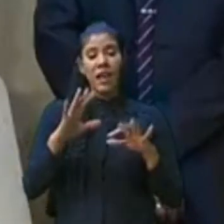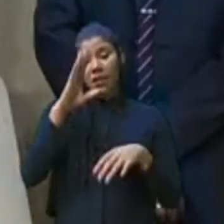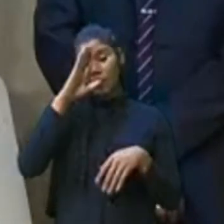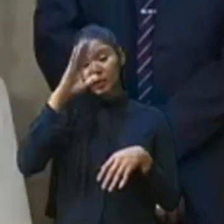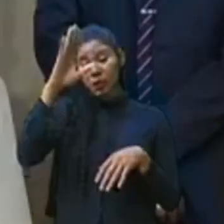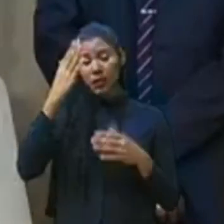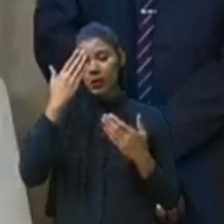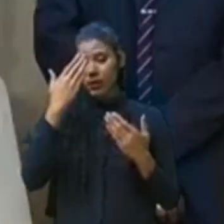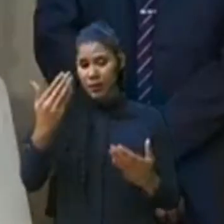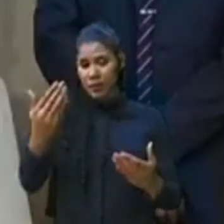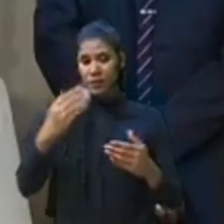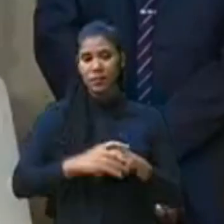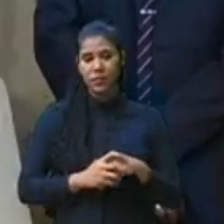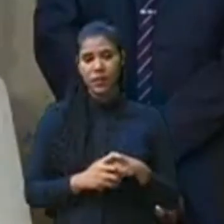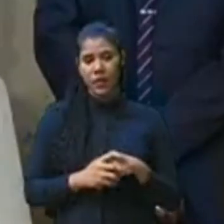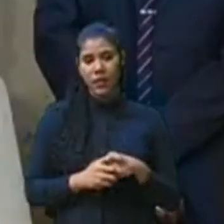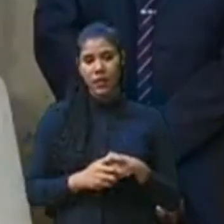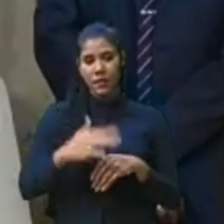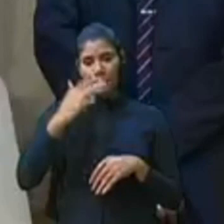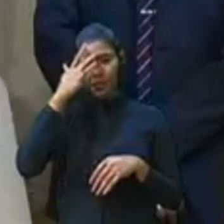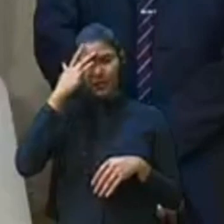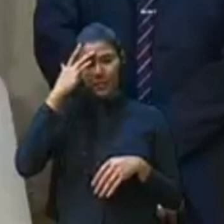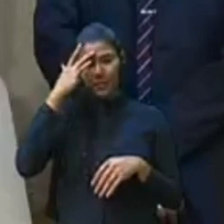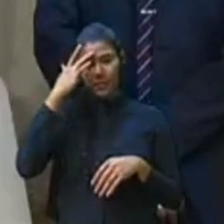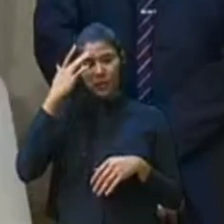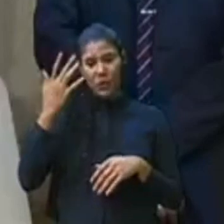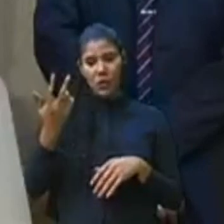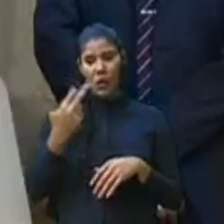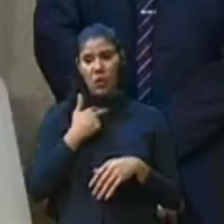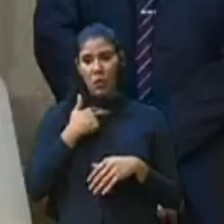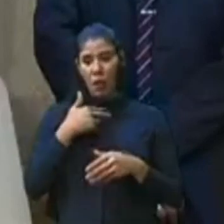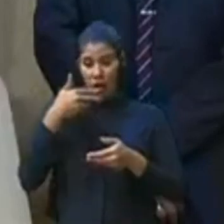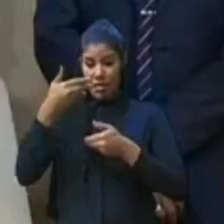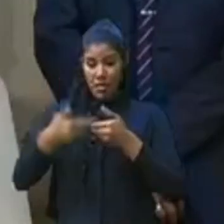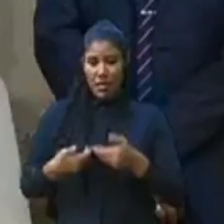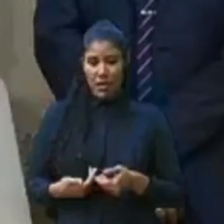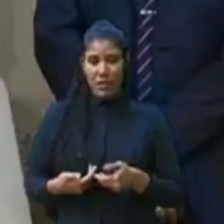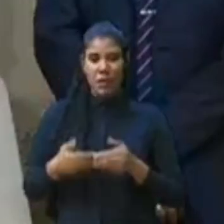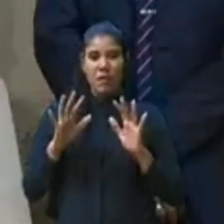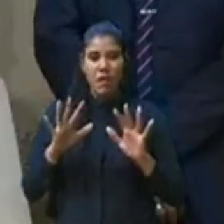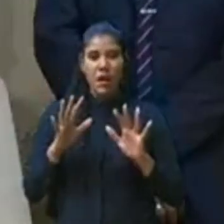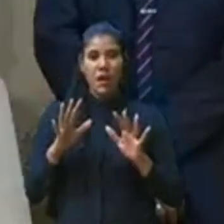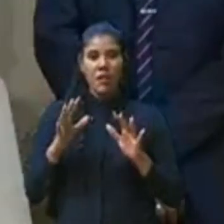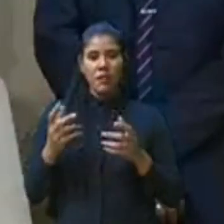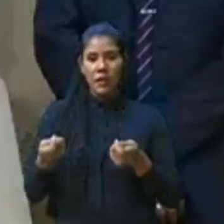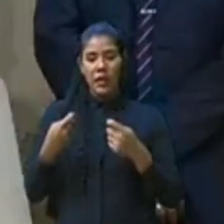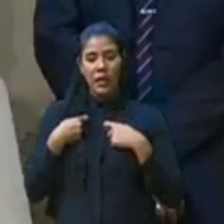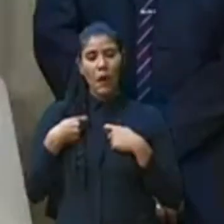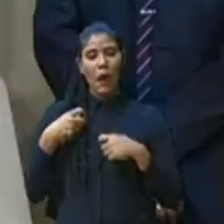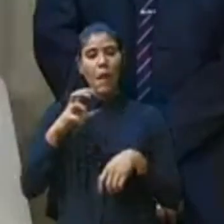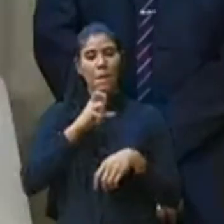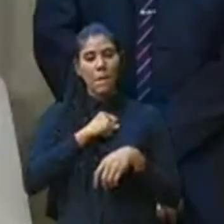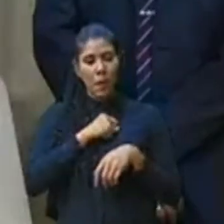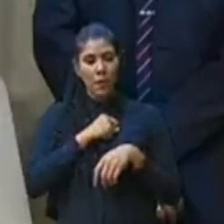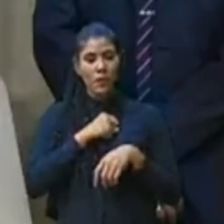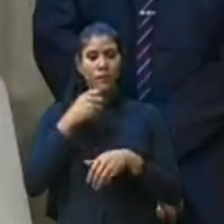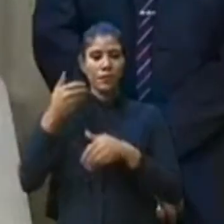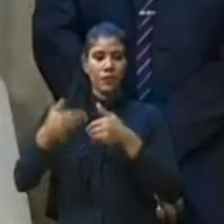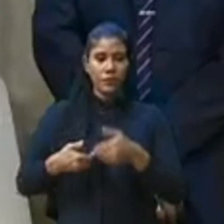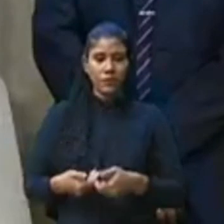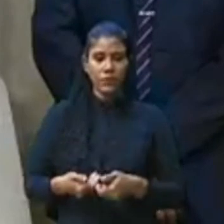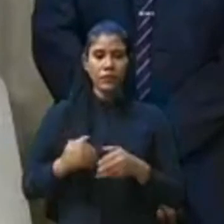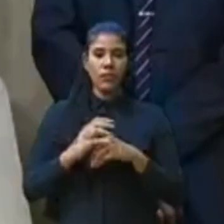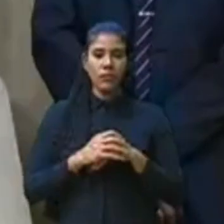principalmente ao moço que não pôde nem me dar muita atenção por uma questão, mas me deu todo o amor no sentido de fraternidade e